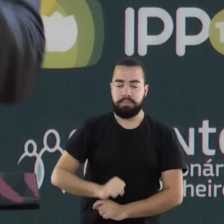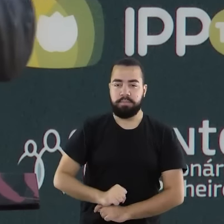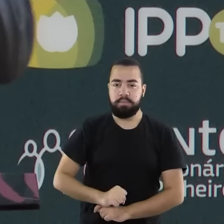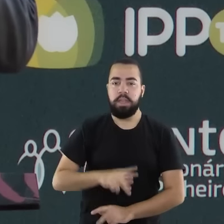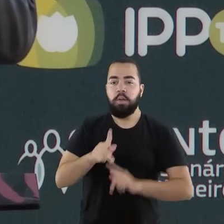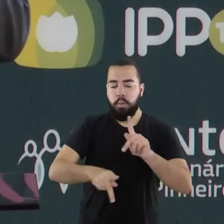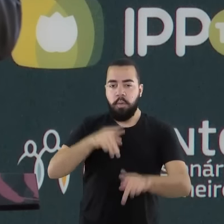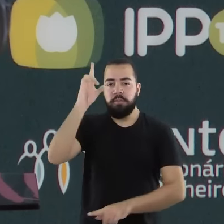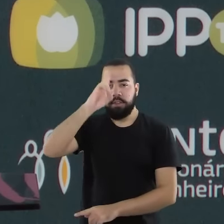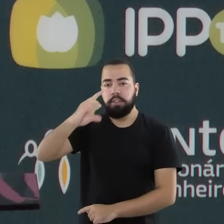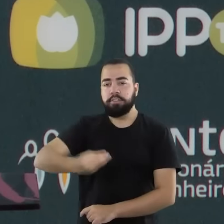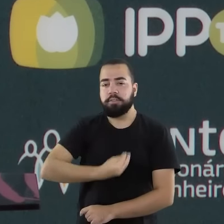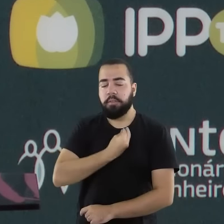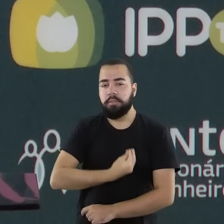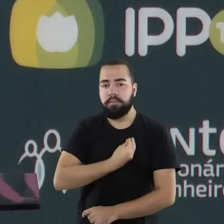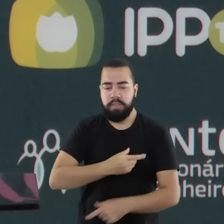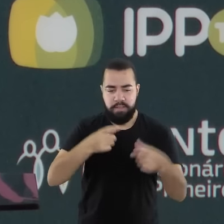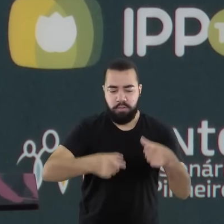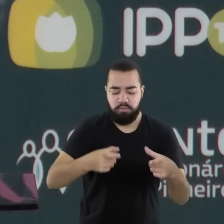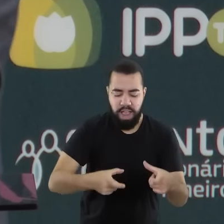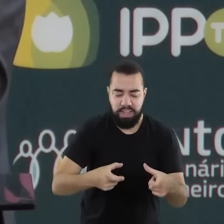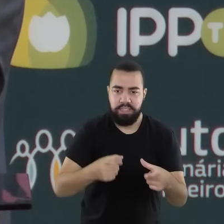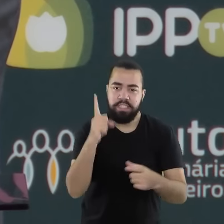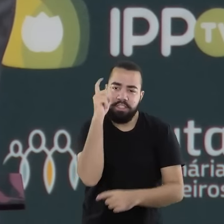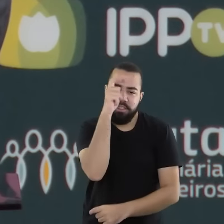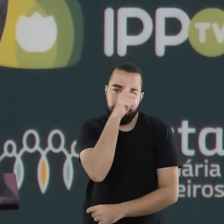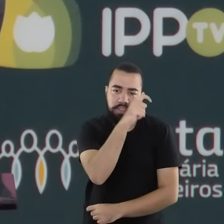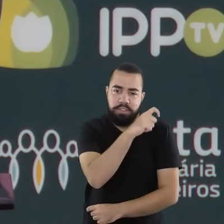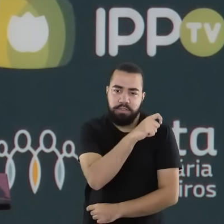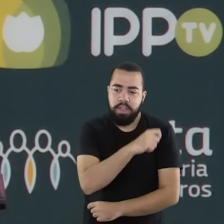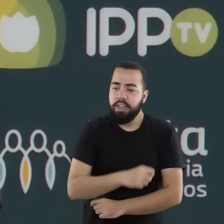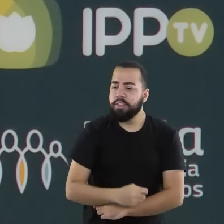ele habita numa terra doente.